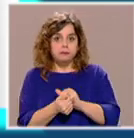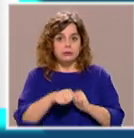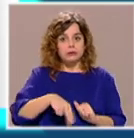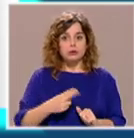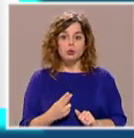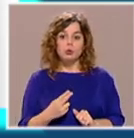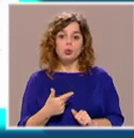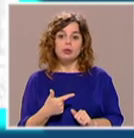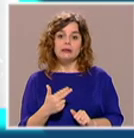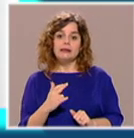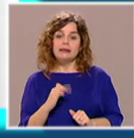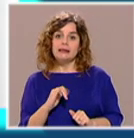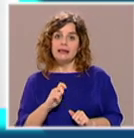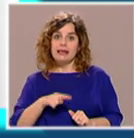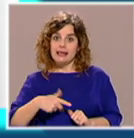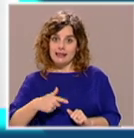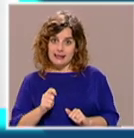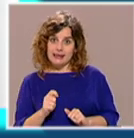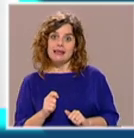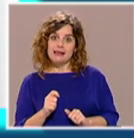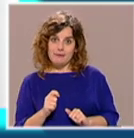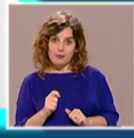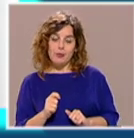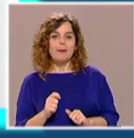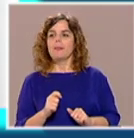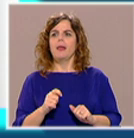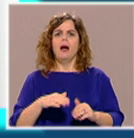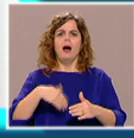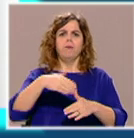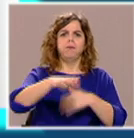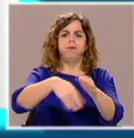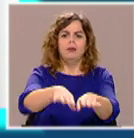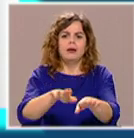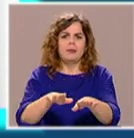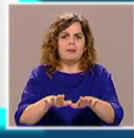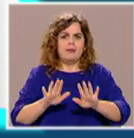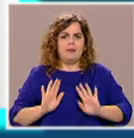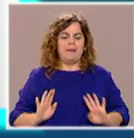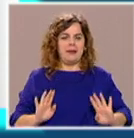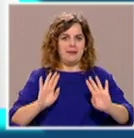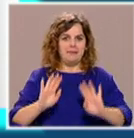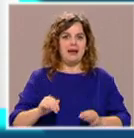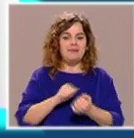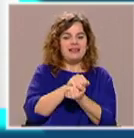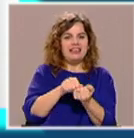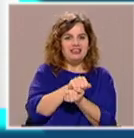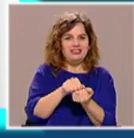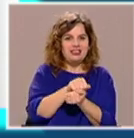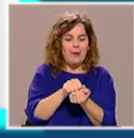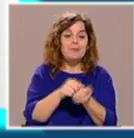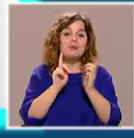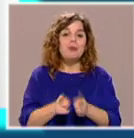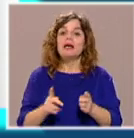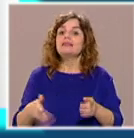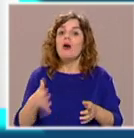Os nutrientes, por sua vez, ainda antes disso, já estamos aqui a precipitar, a digestão então é um processo que se inicia